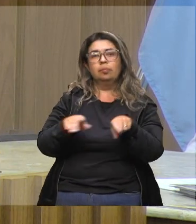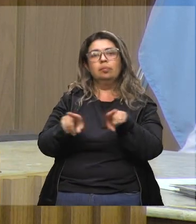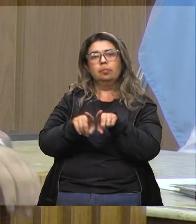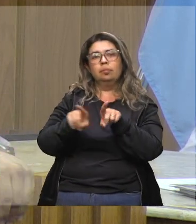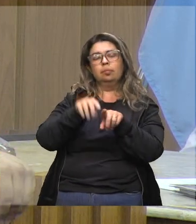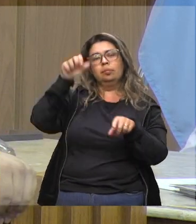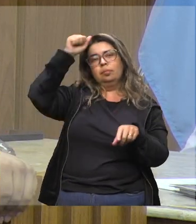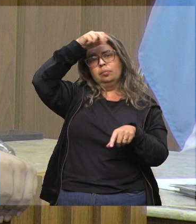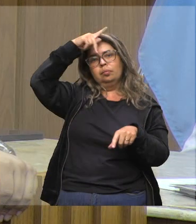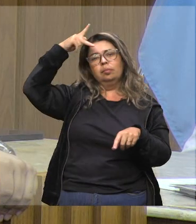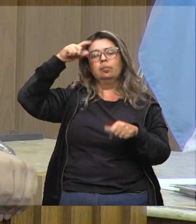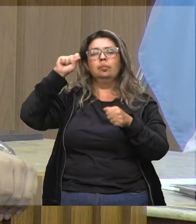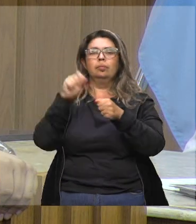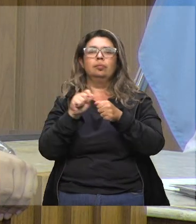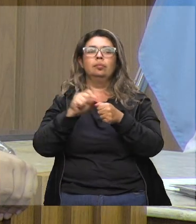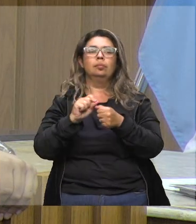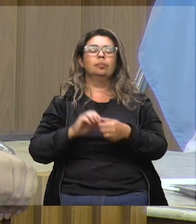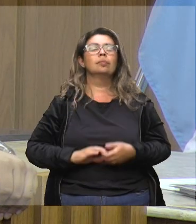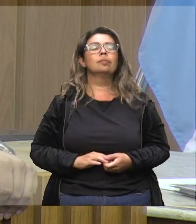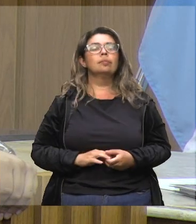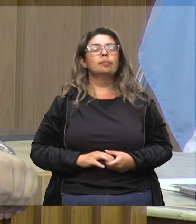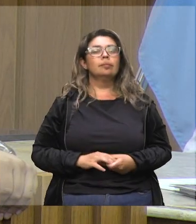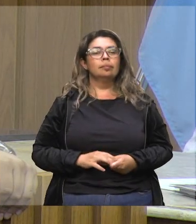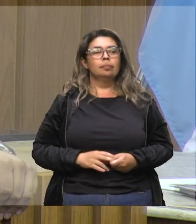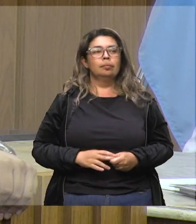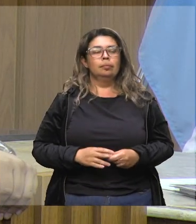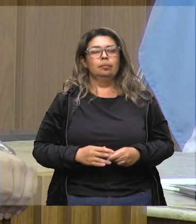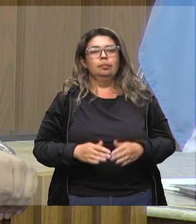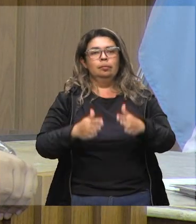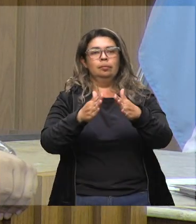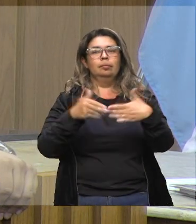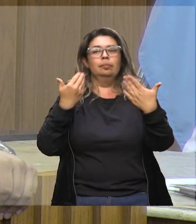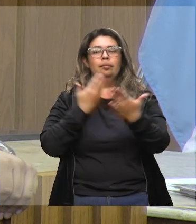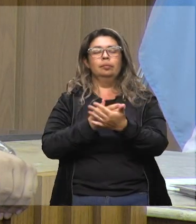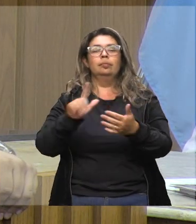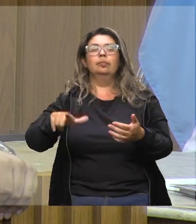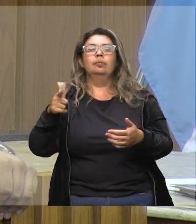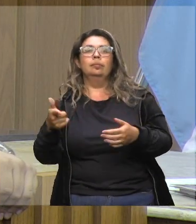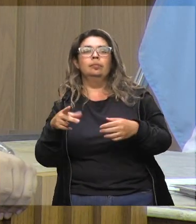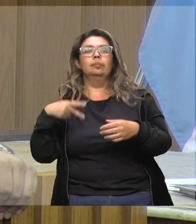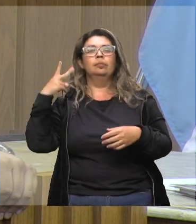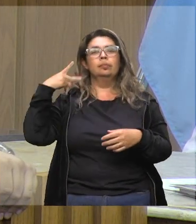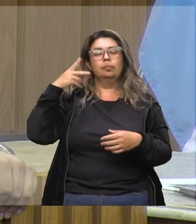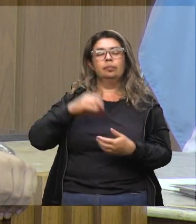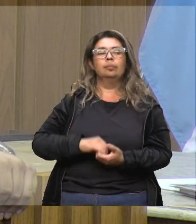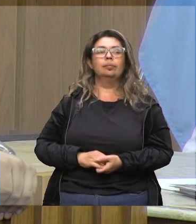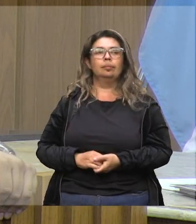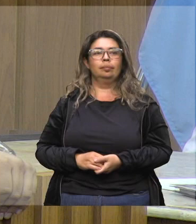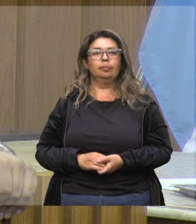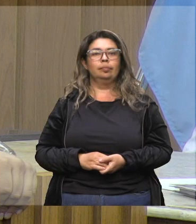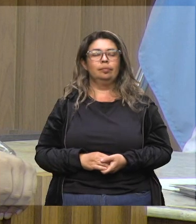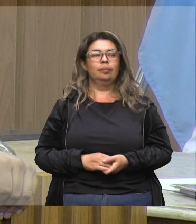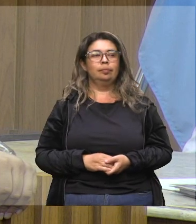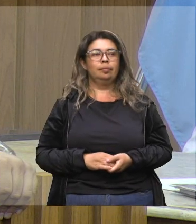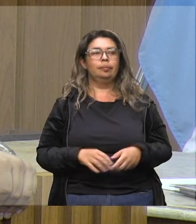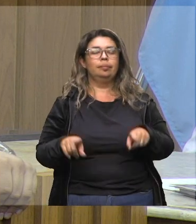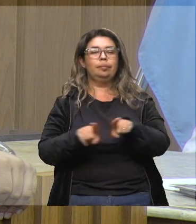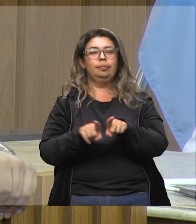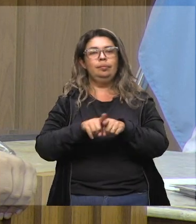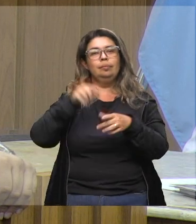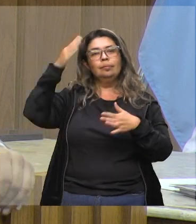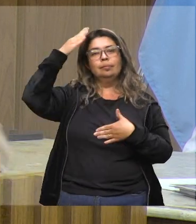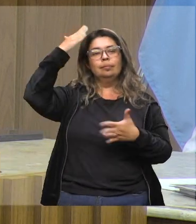estaremos fazendo aí um requerimento junto com os demais vereadores, pedindo uma atenção. Quero aqui também